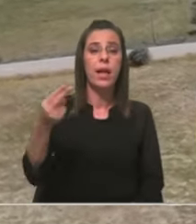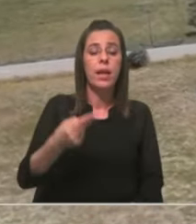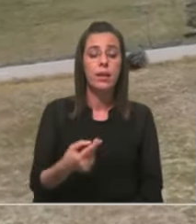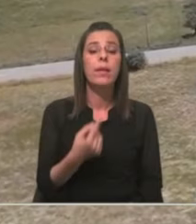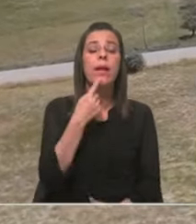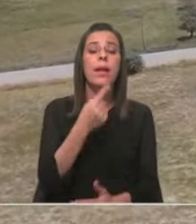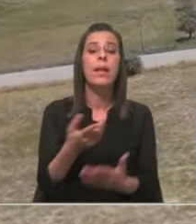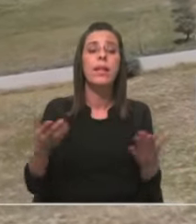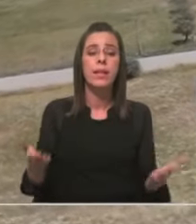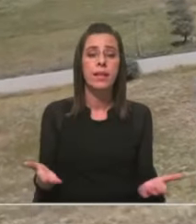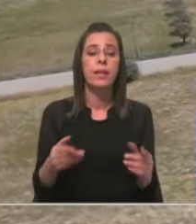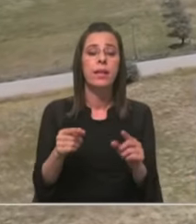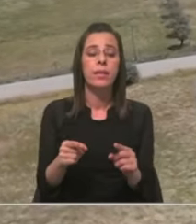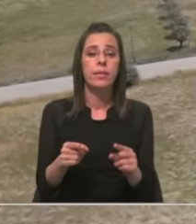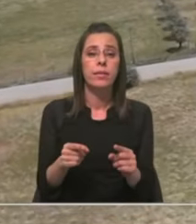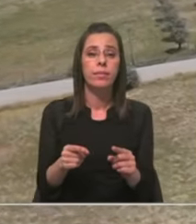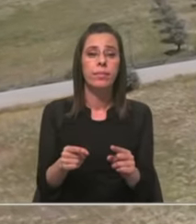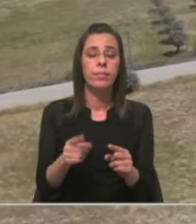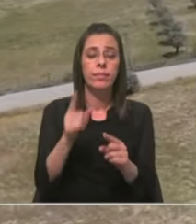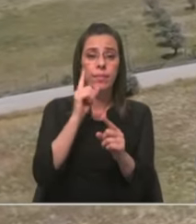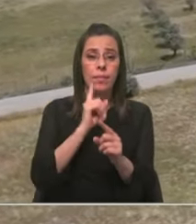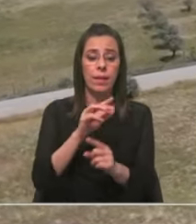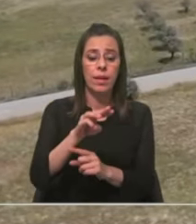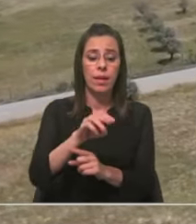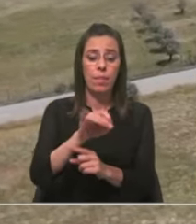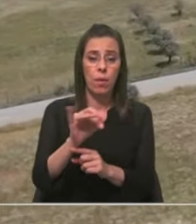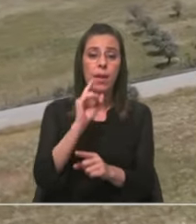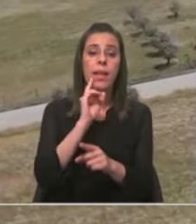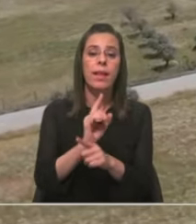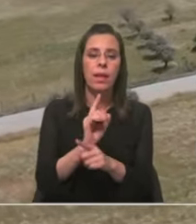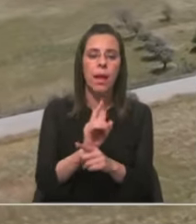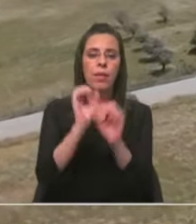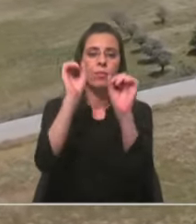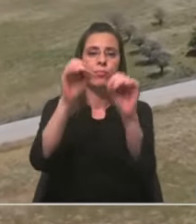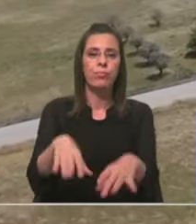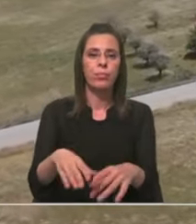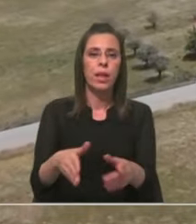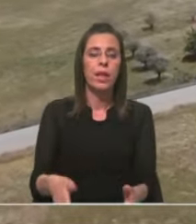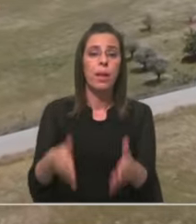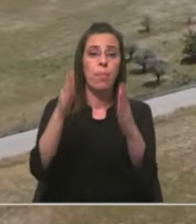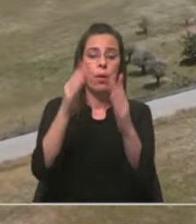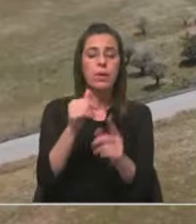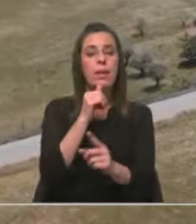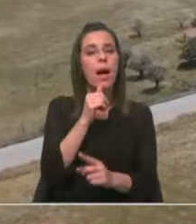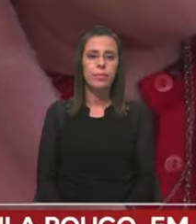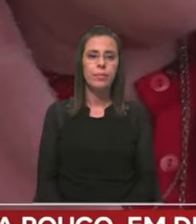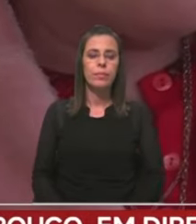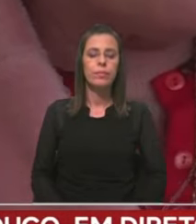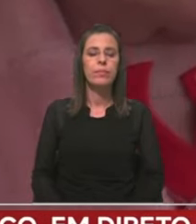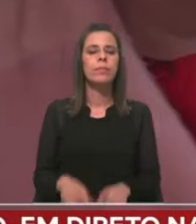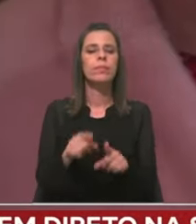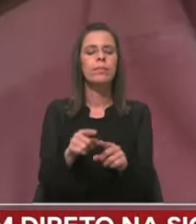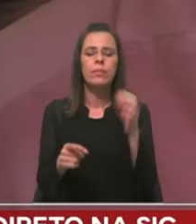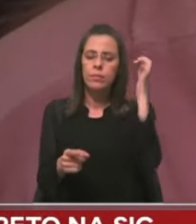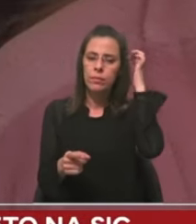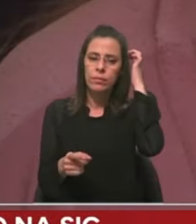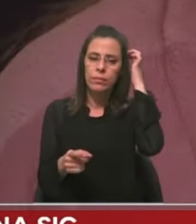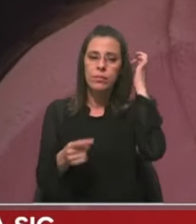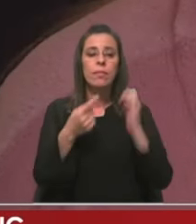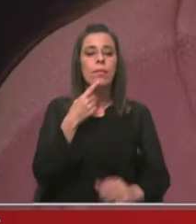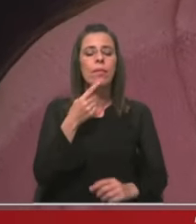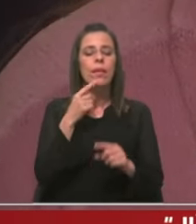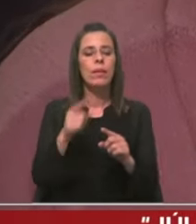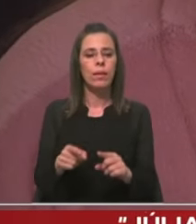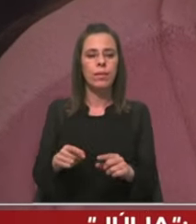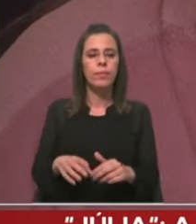dizer que a a Mónica estava num num depósito Filena eh fala-se